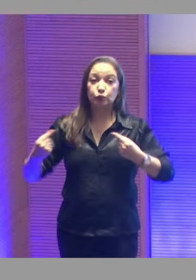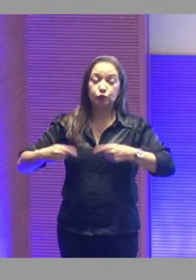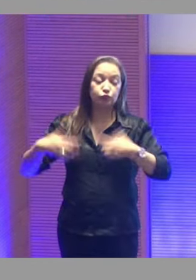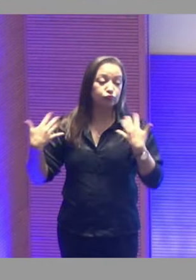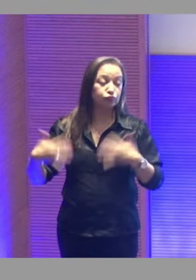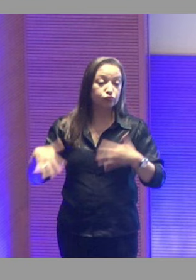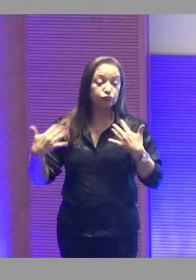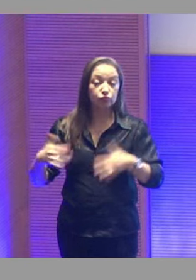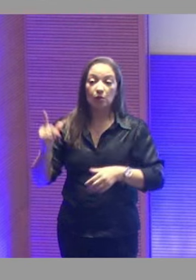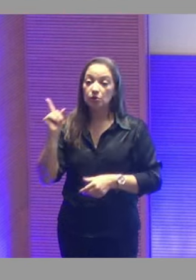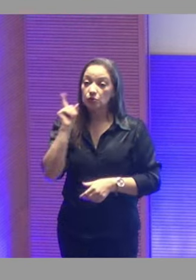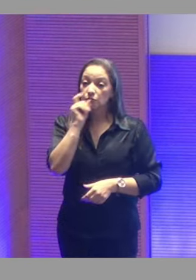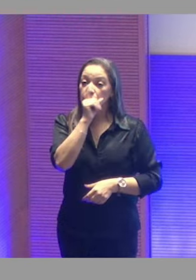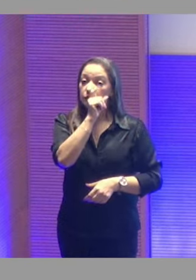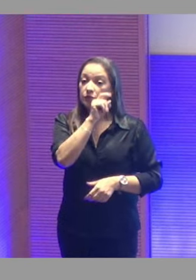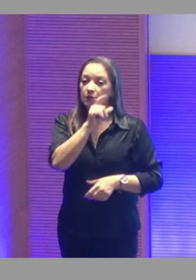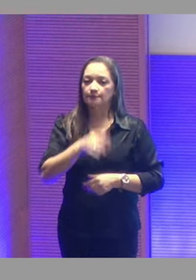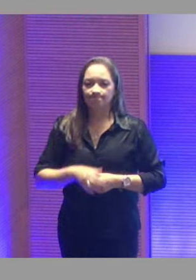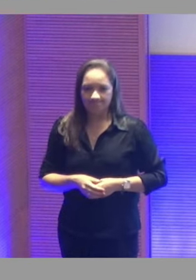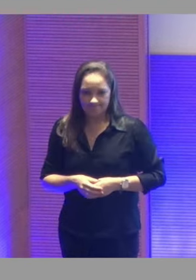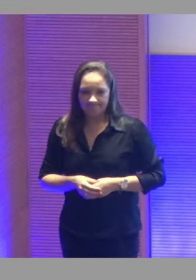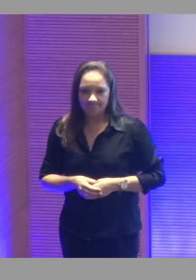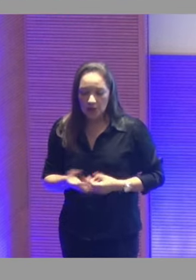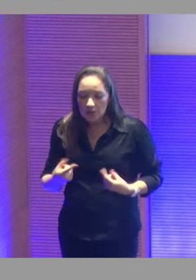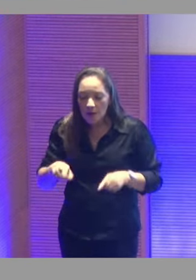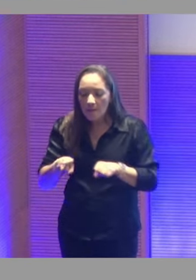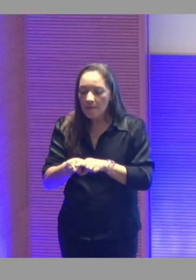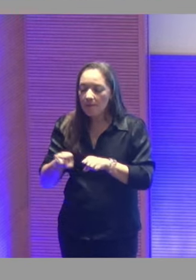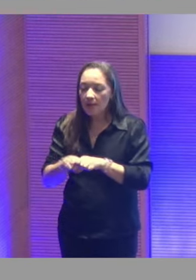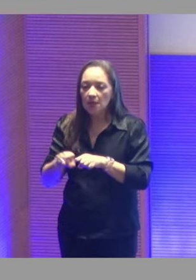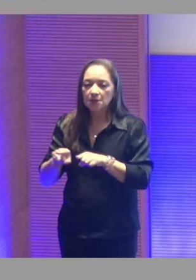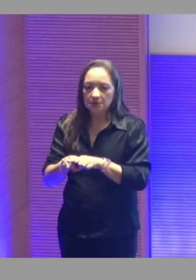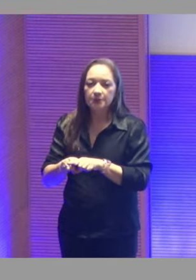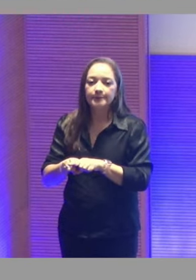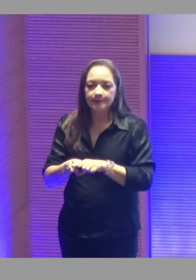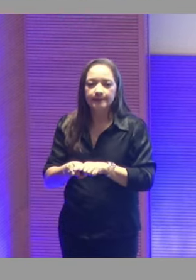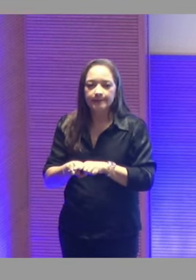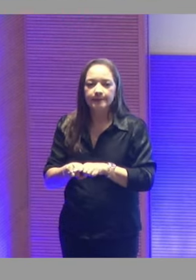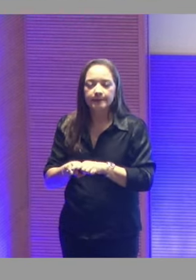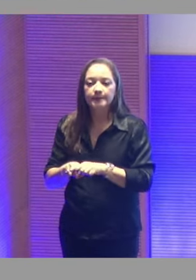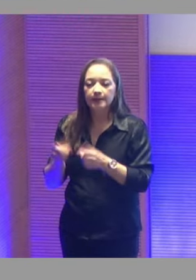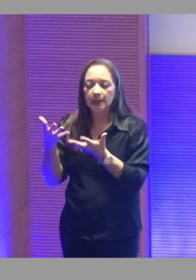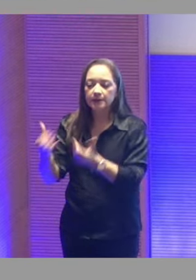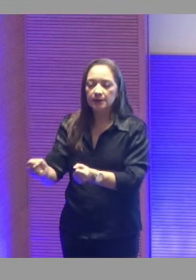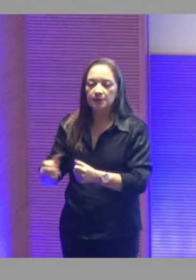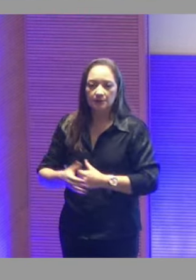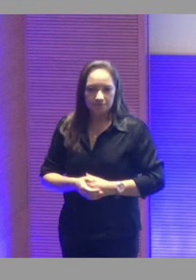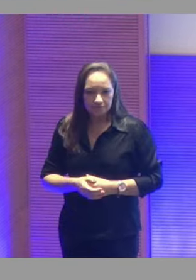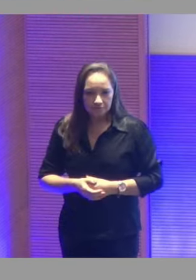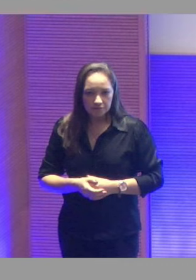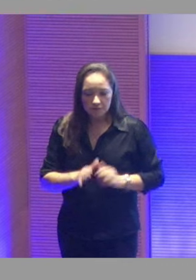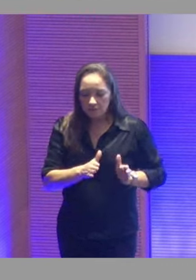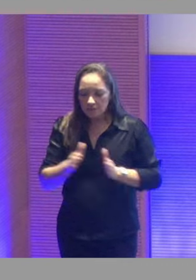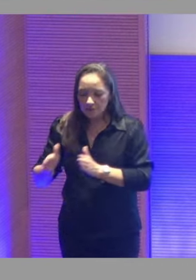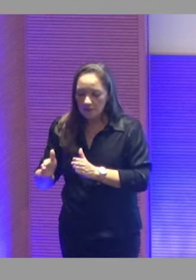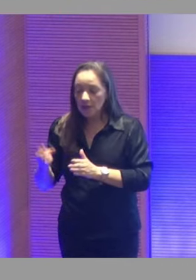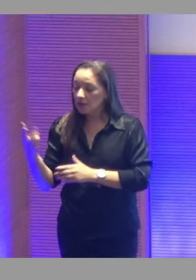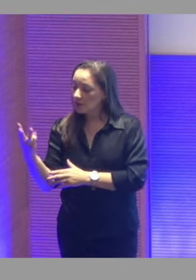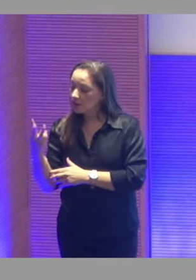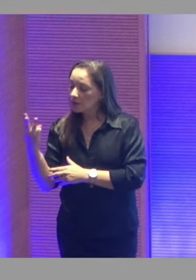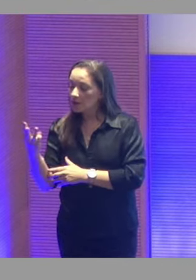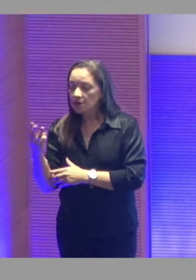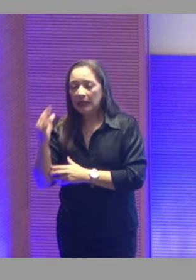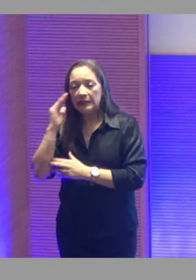dificuldade de engajar os parceiros no terceiro bloco A gente queria entender das organizações o que elas têm feito